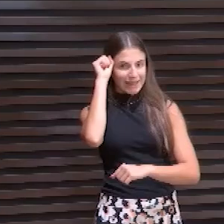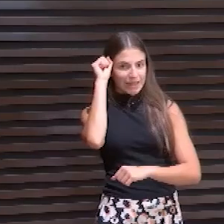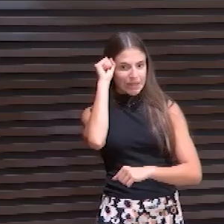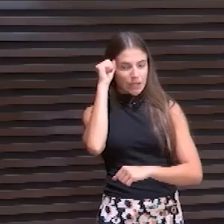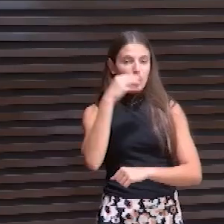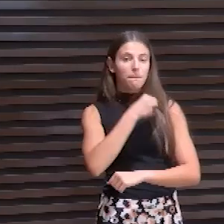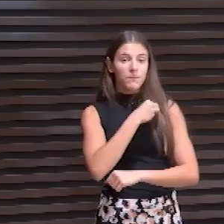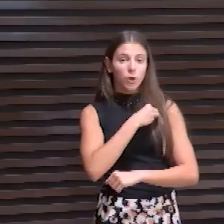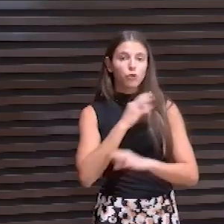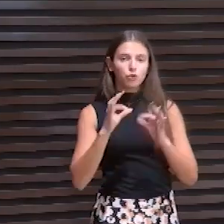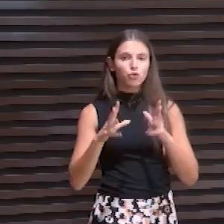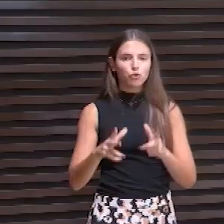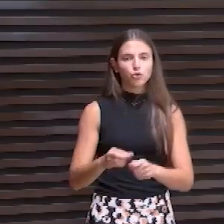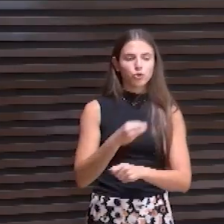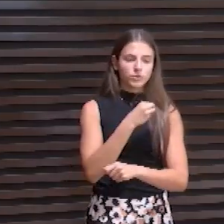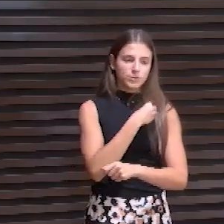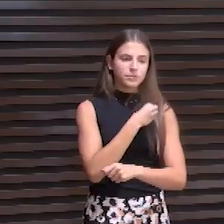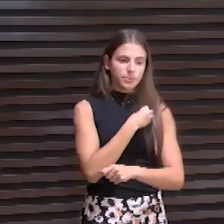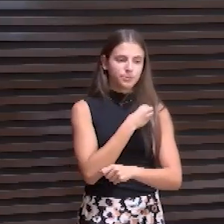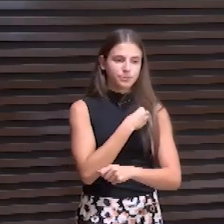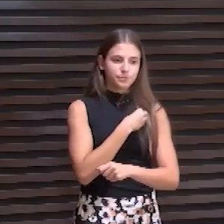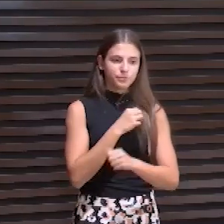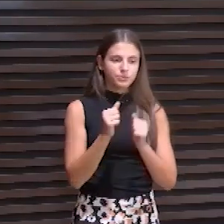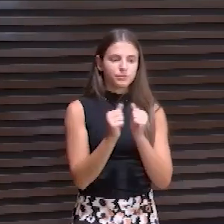Não há quem entenda, não há quem busque a Deus.